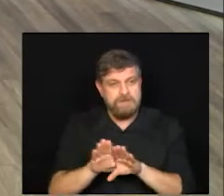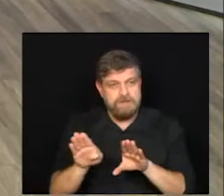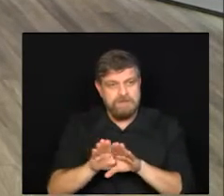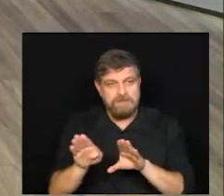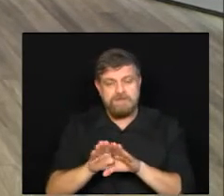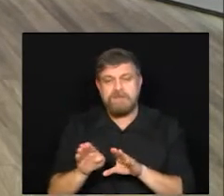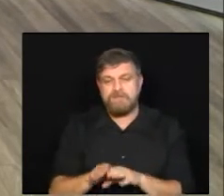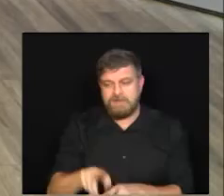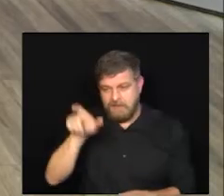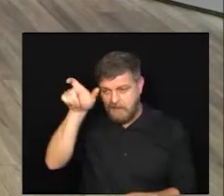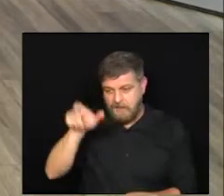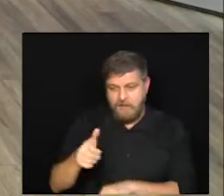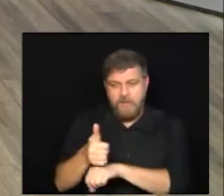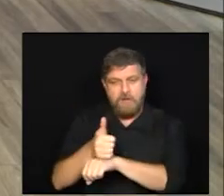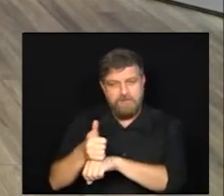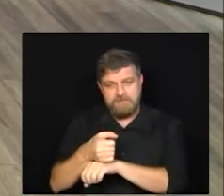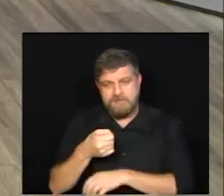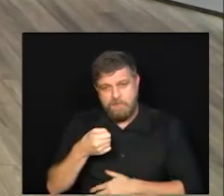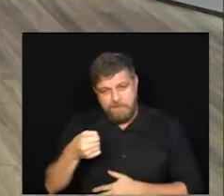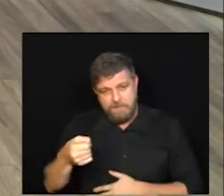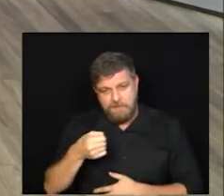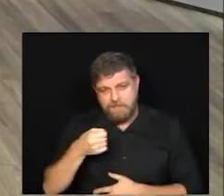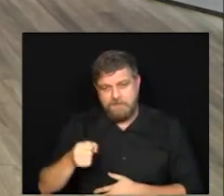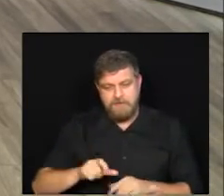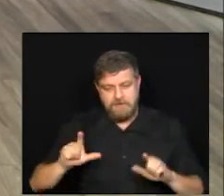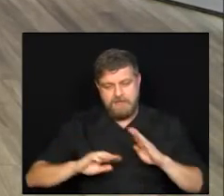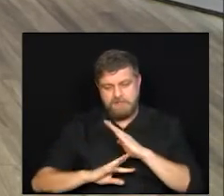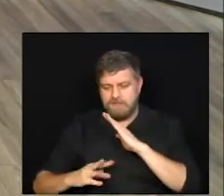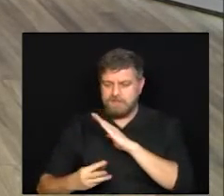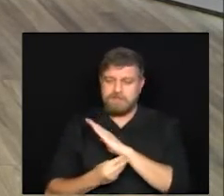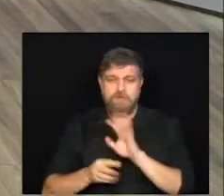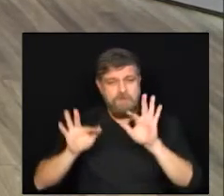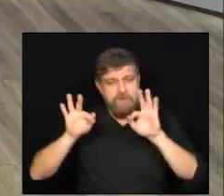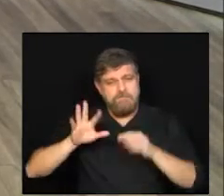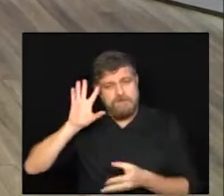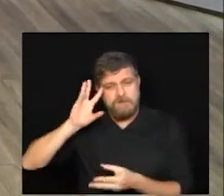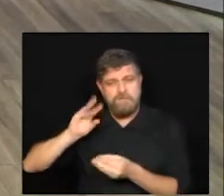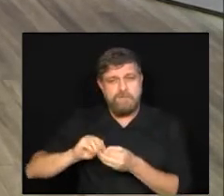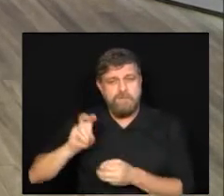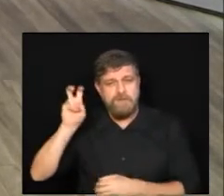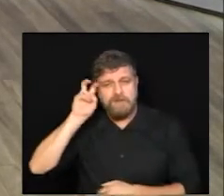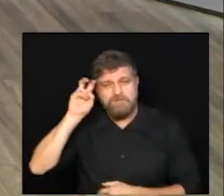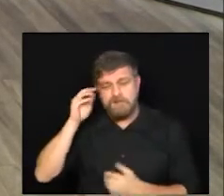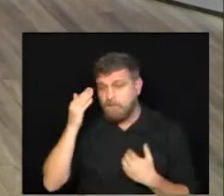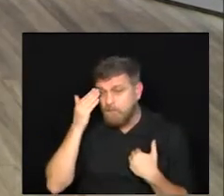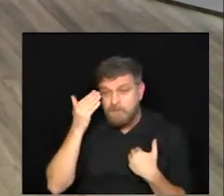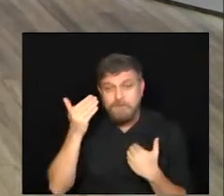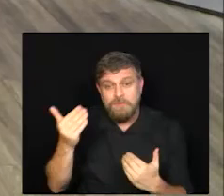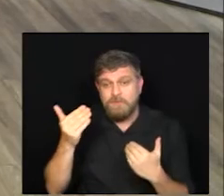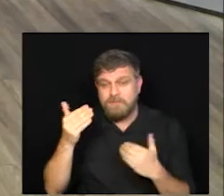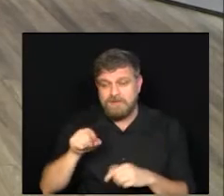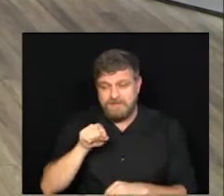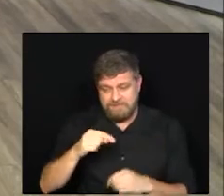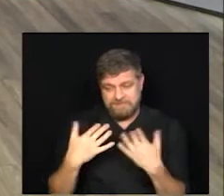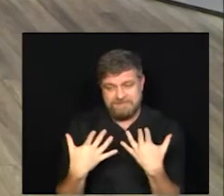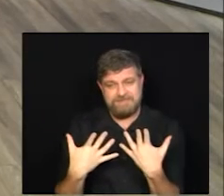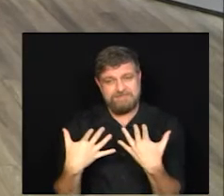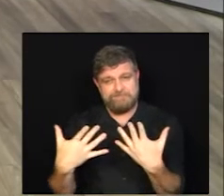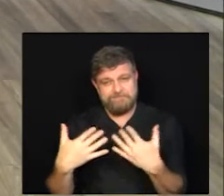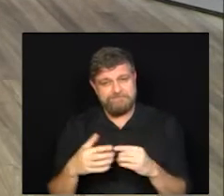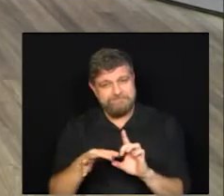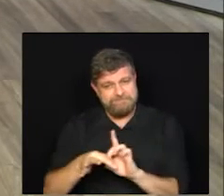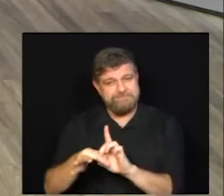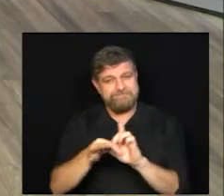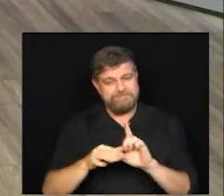do Gustavo aqui com o Câmara Total, que fica por aqui nesta quinta-feira. Muito obrigado pela sua companhia, pela